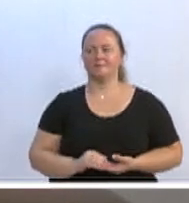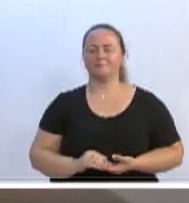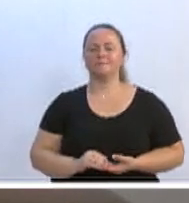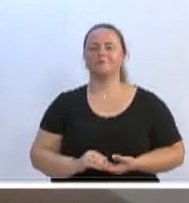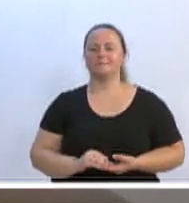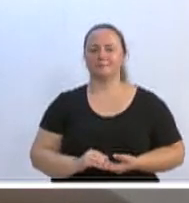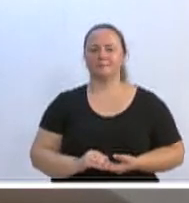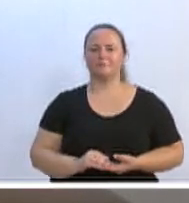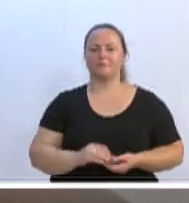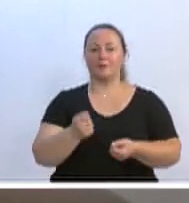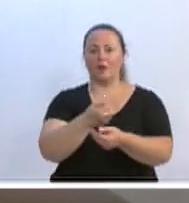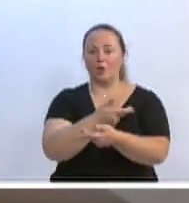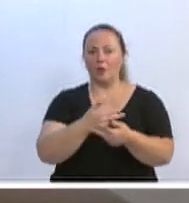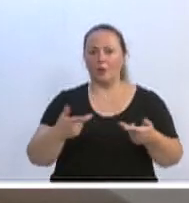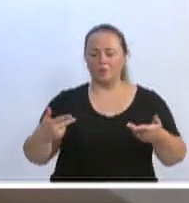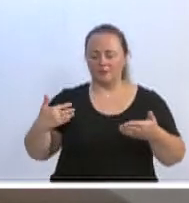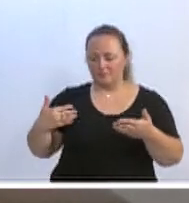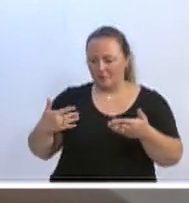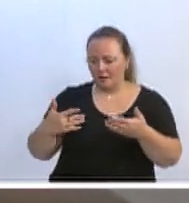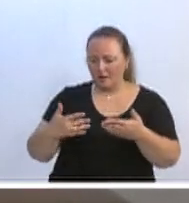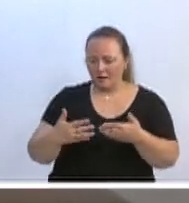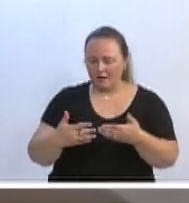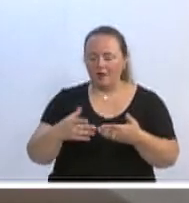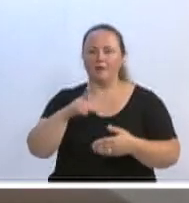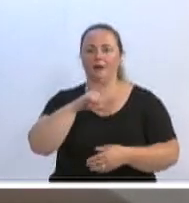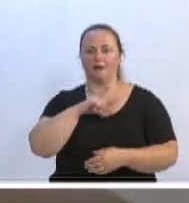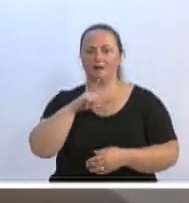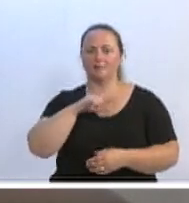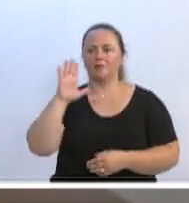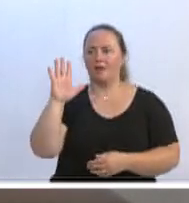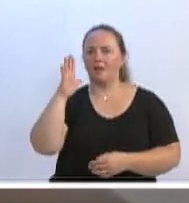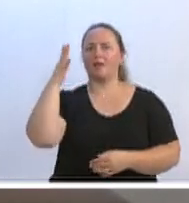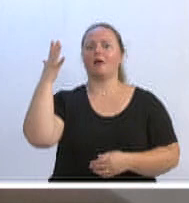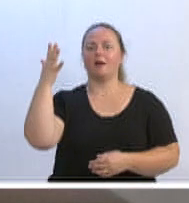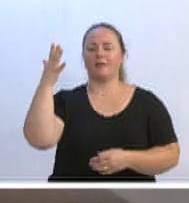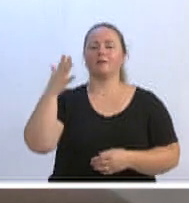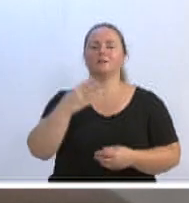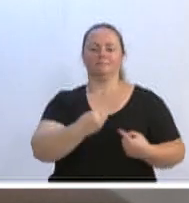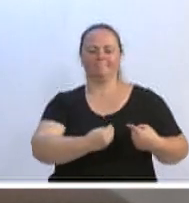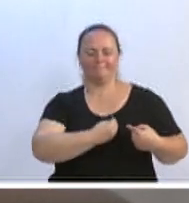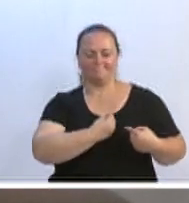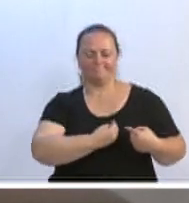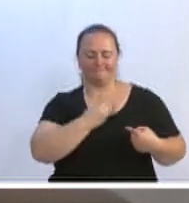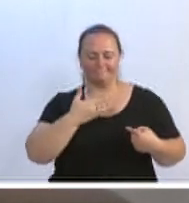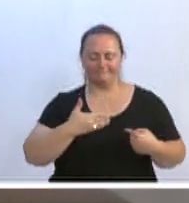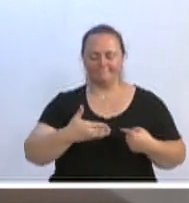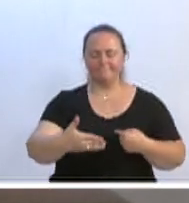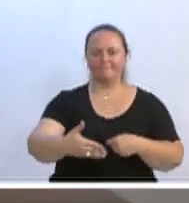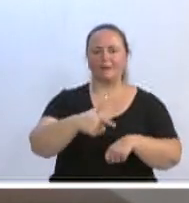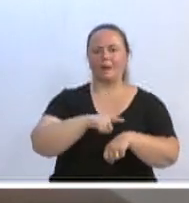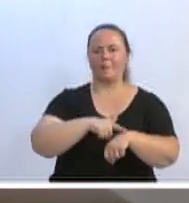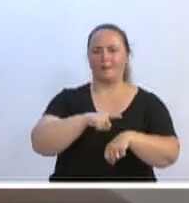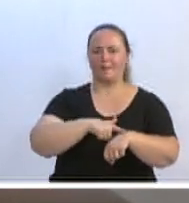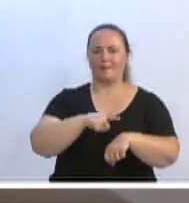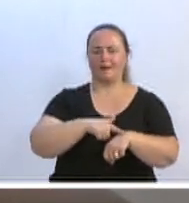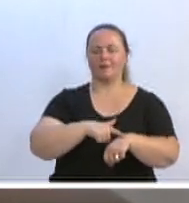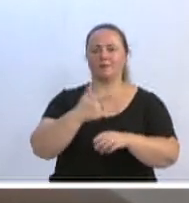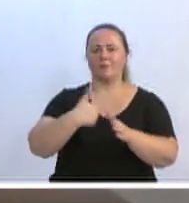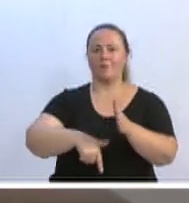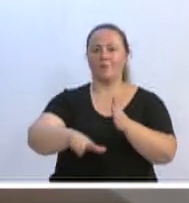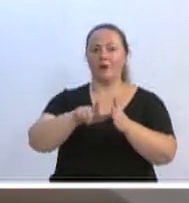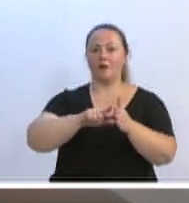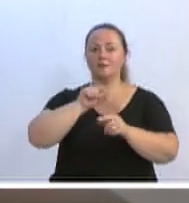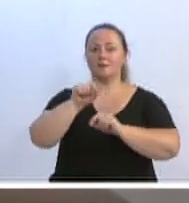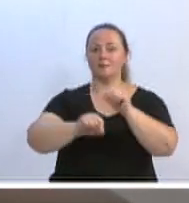As coisas que brevemente haverão de acontecer. Então nós estamos vivendo esse momento profético que antecede a